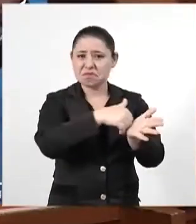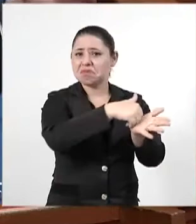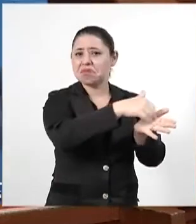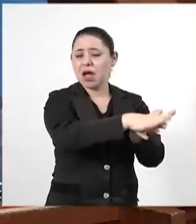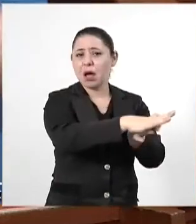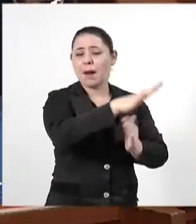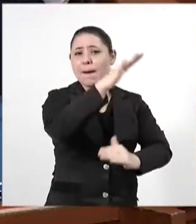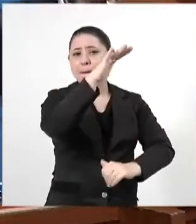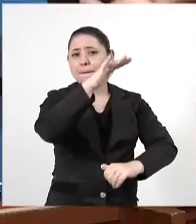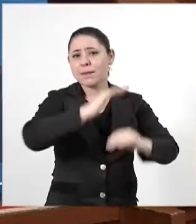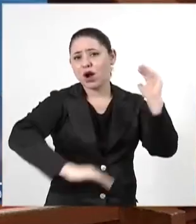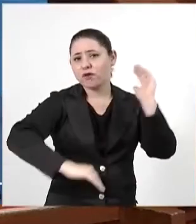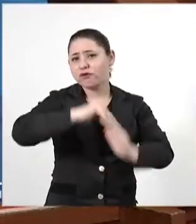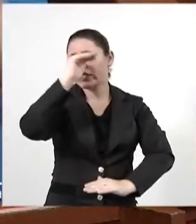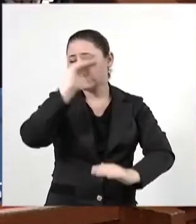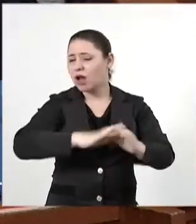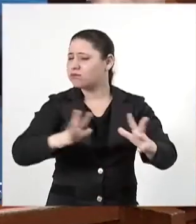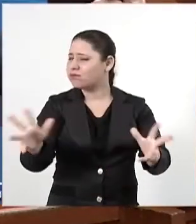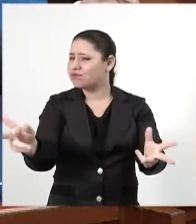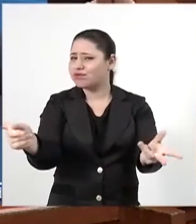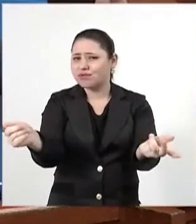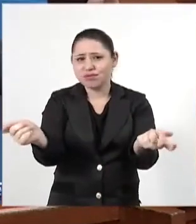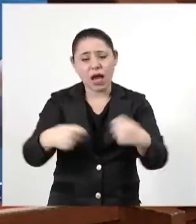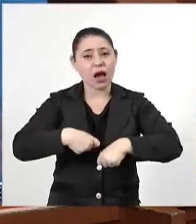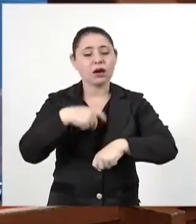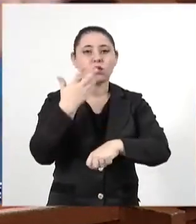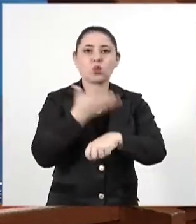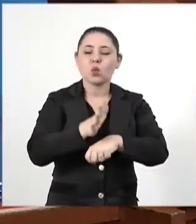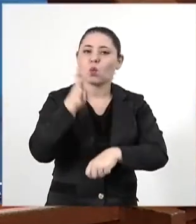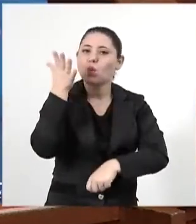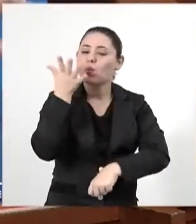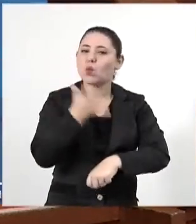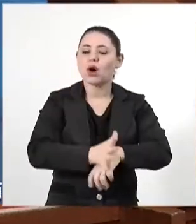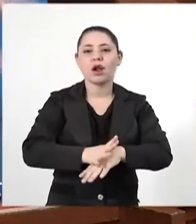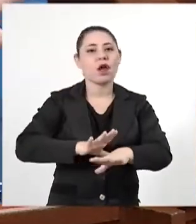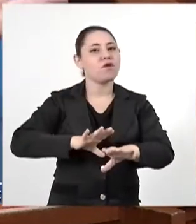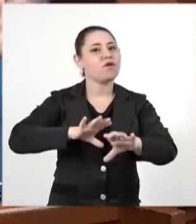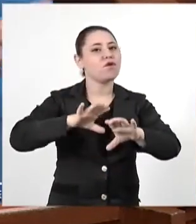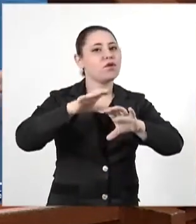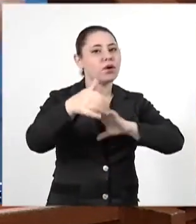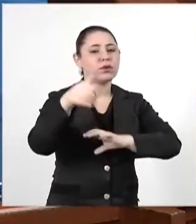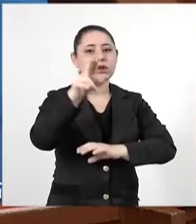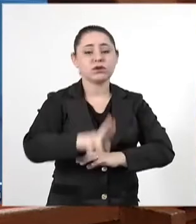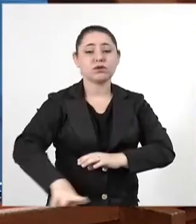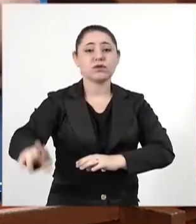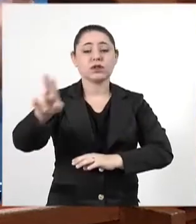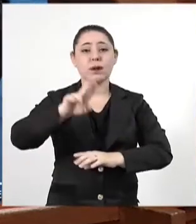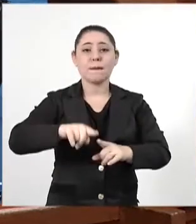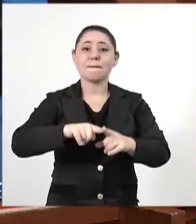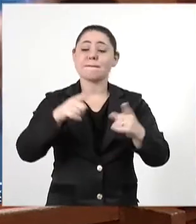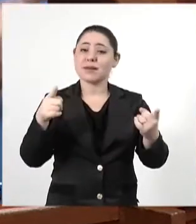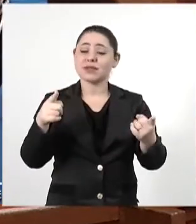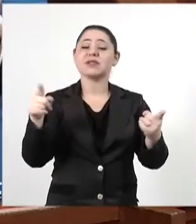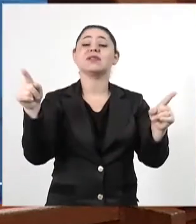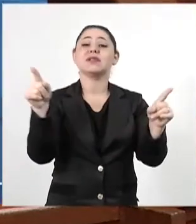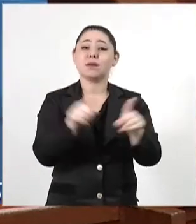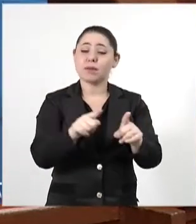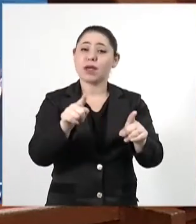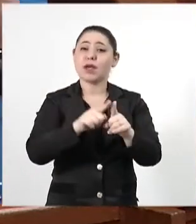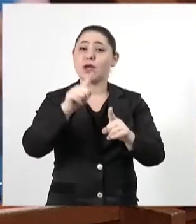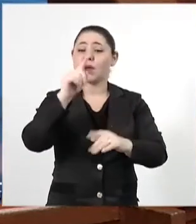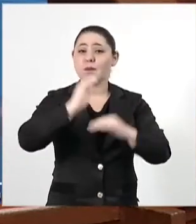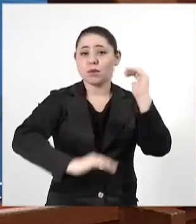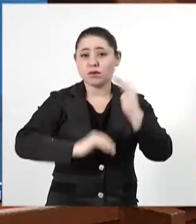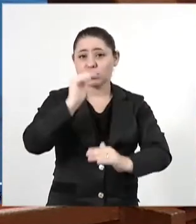professores treinados, capacitados, qualificados na formação da universidade, mas, sobretudo,